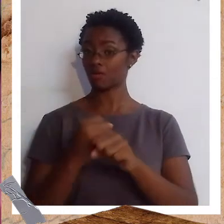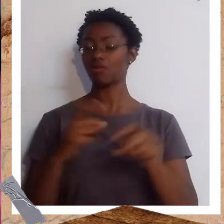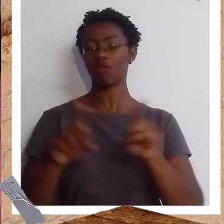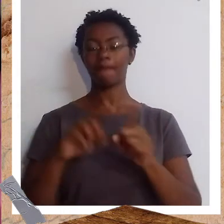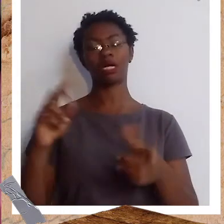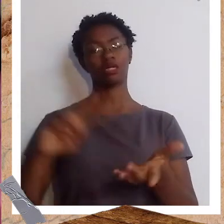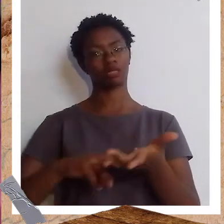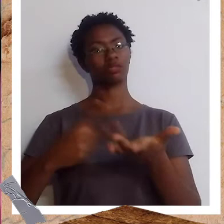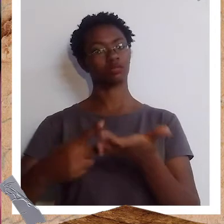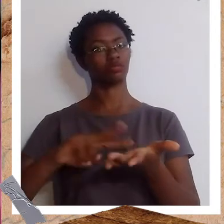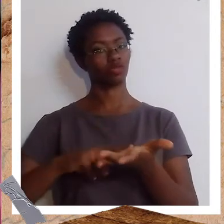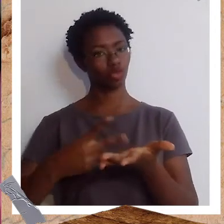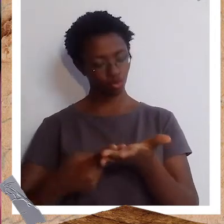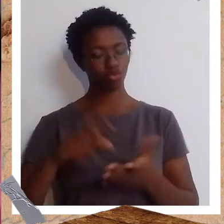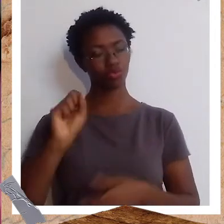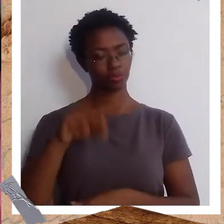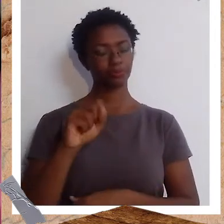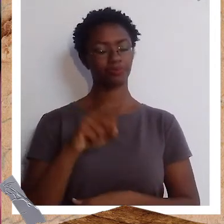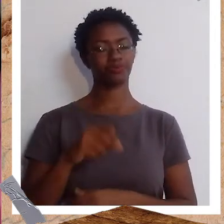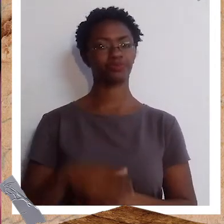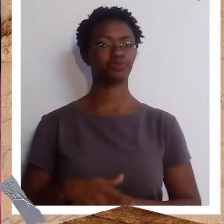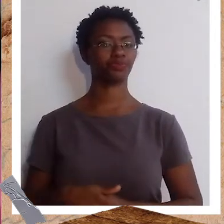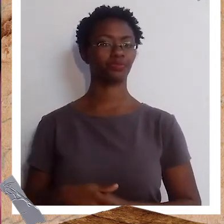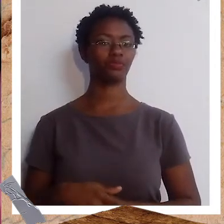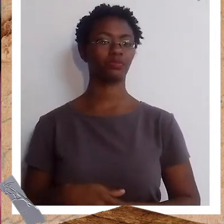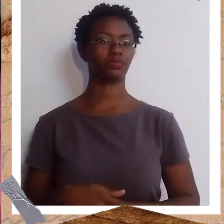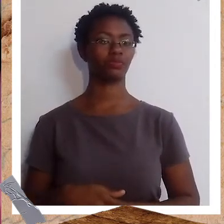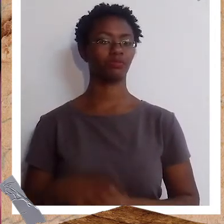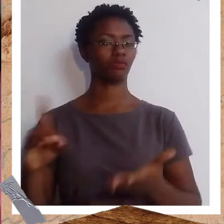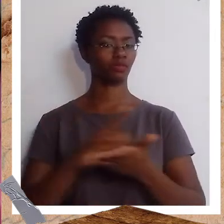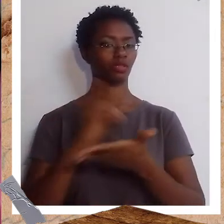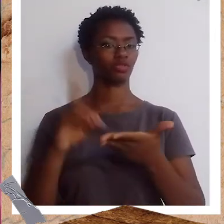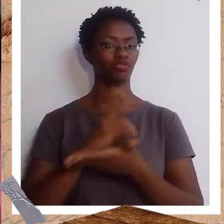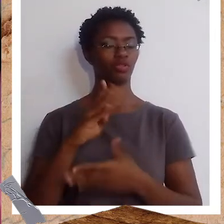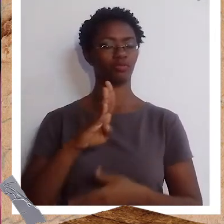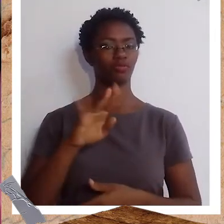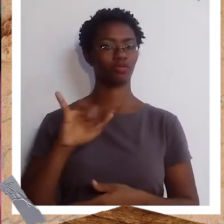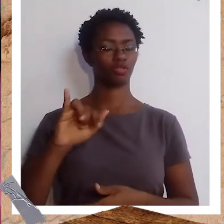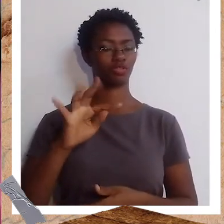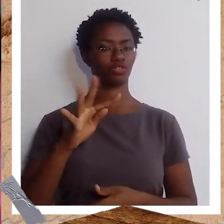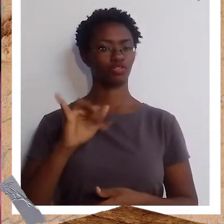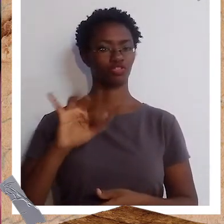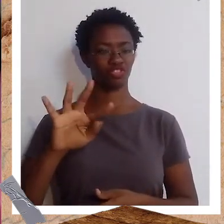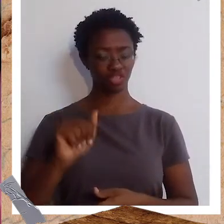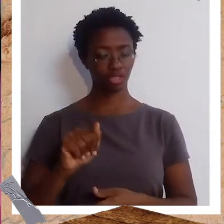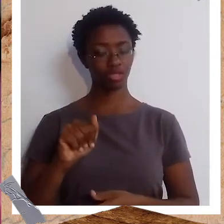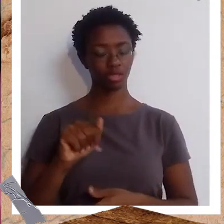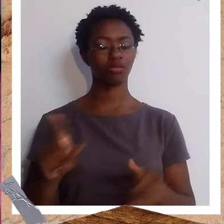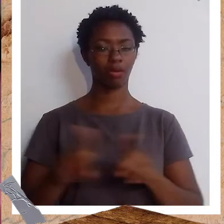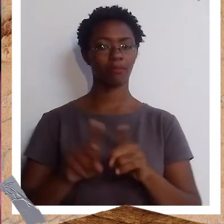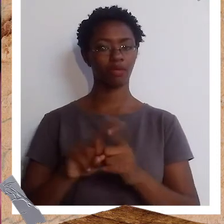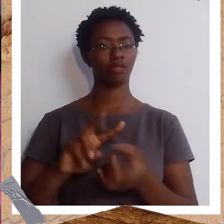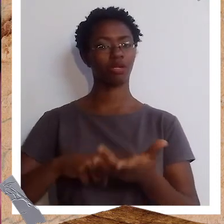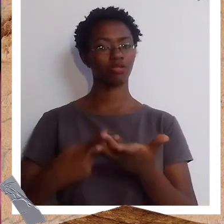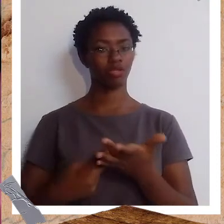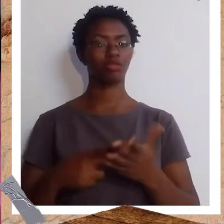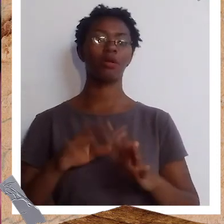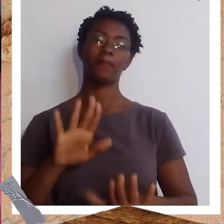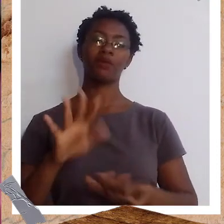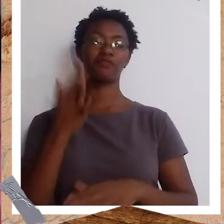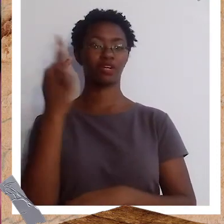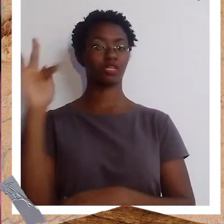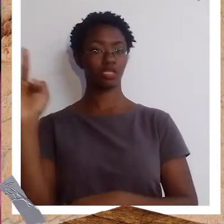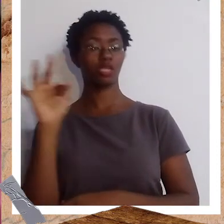traduzido, e o Diário de Bitita também foi traduzido, mas é menos, né, para francês, espanhol e